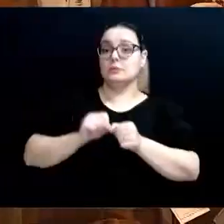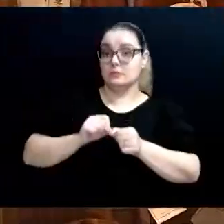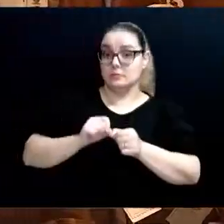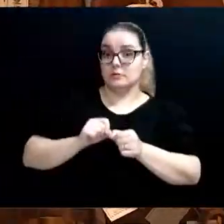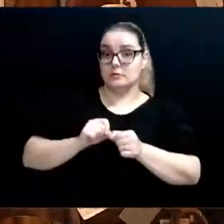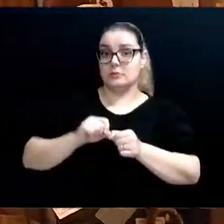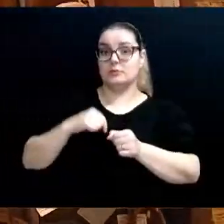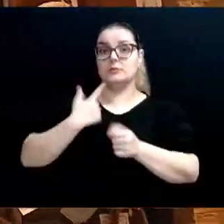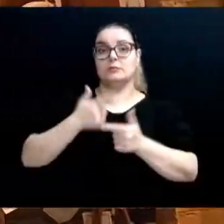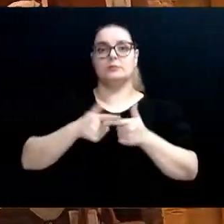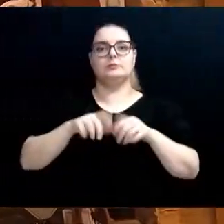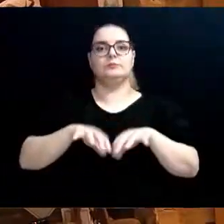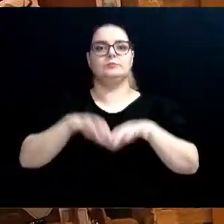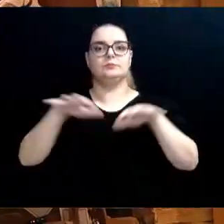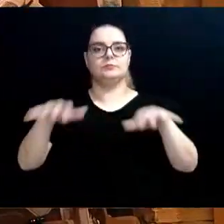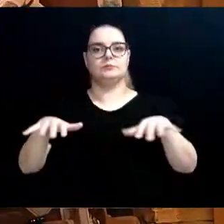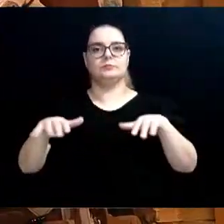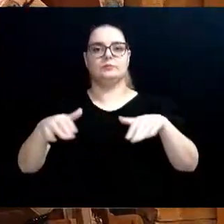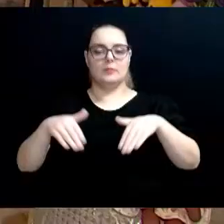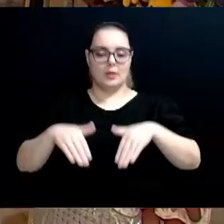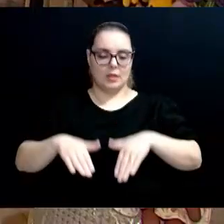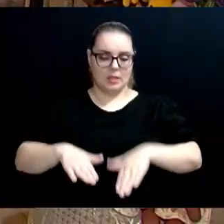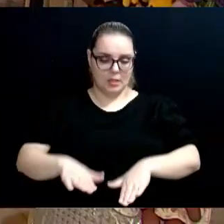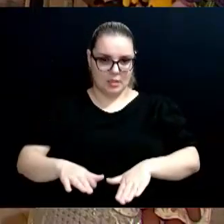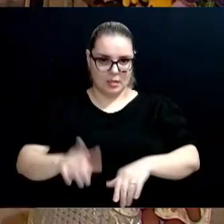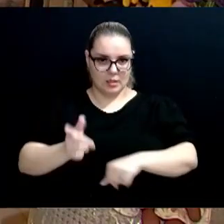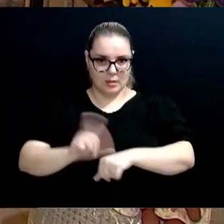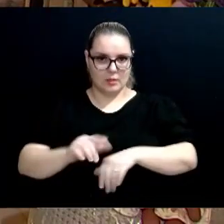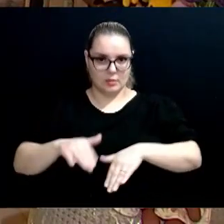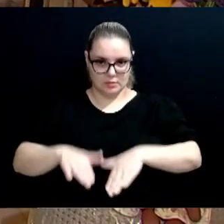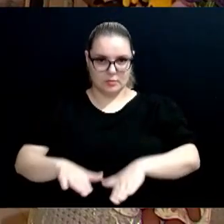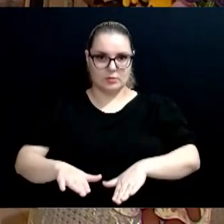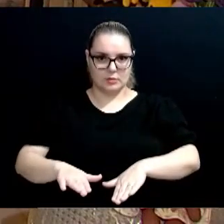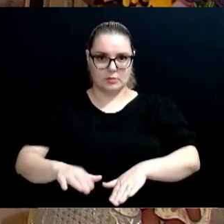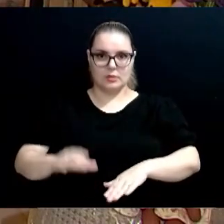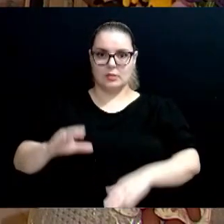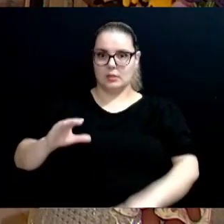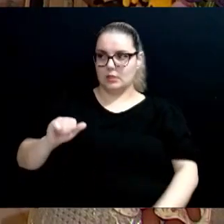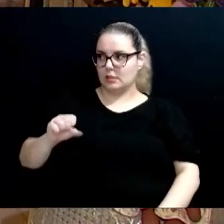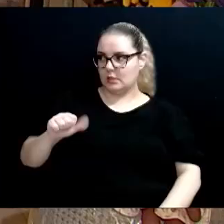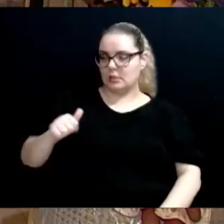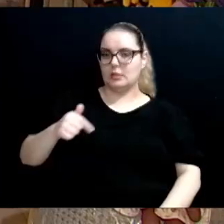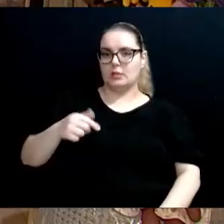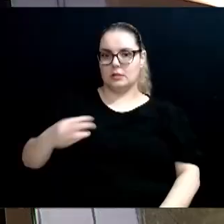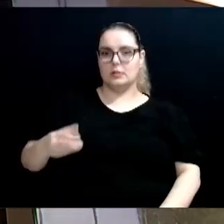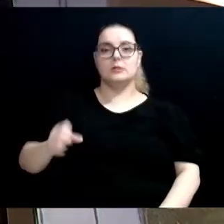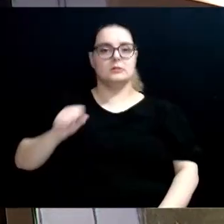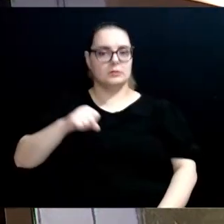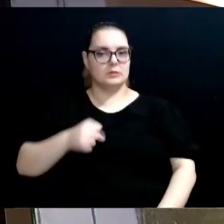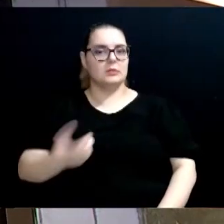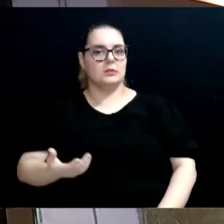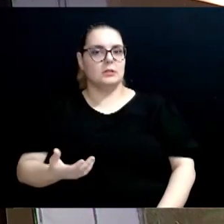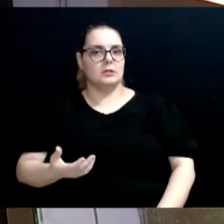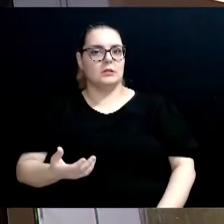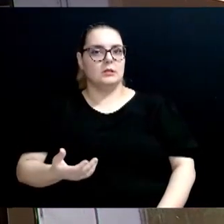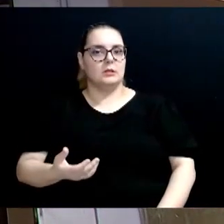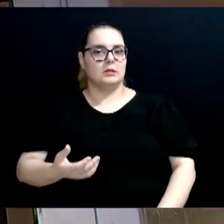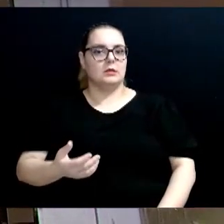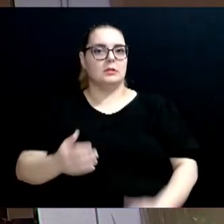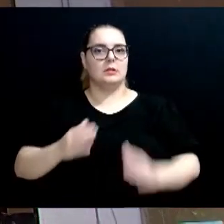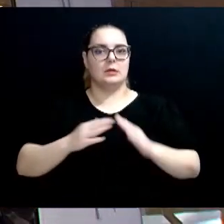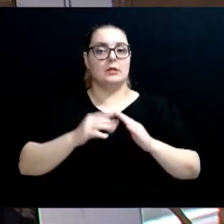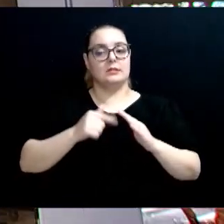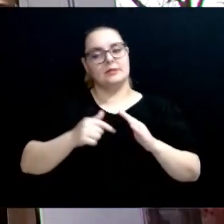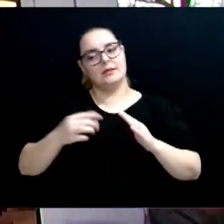Entendeu? Então, o que nós fizemos? Nós dividimos a loja lá de baixo. Tá no... Que é Casa 73